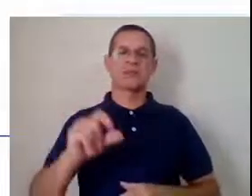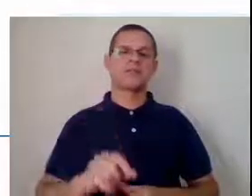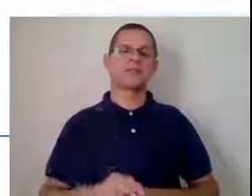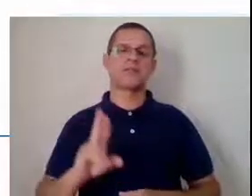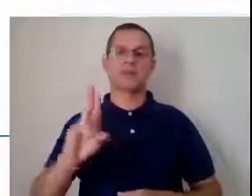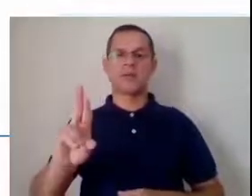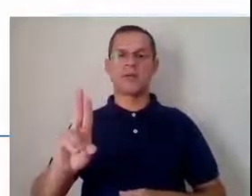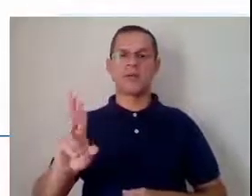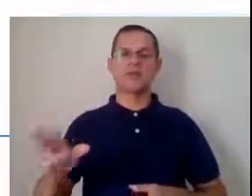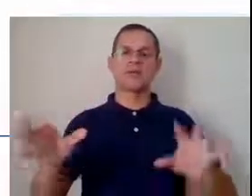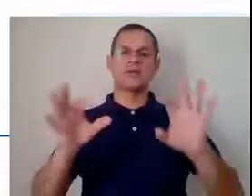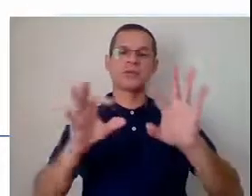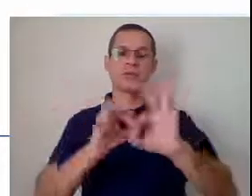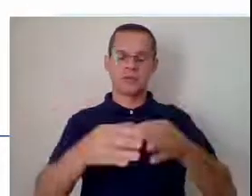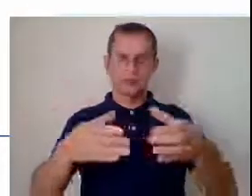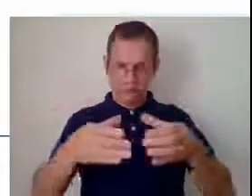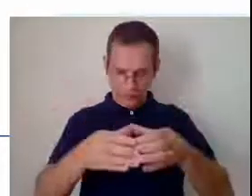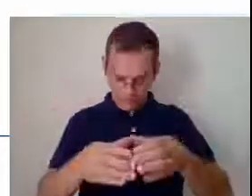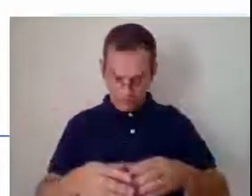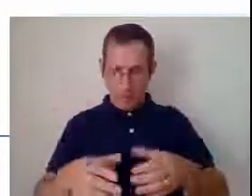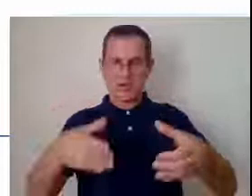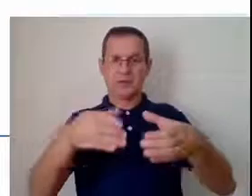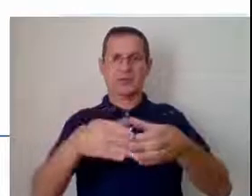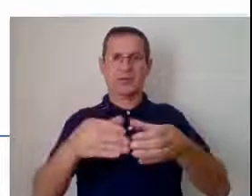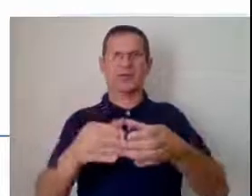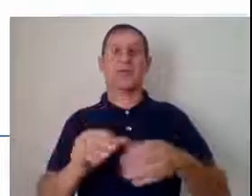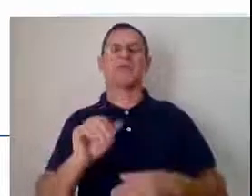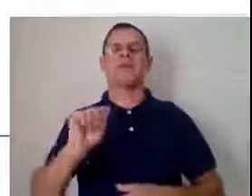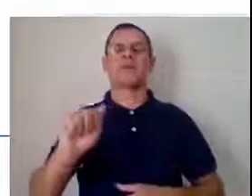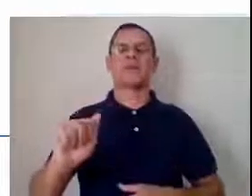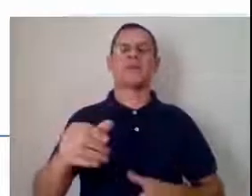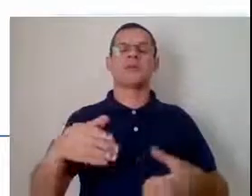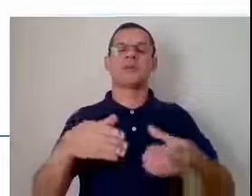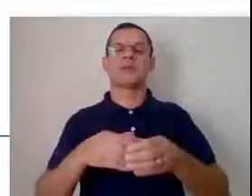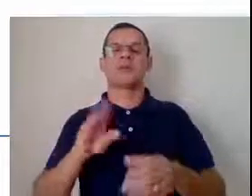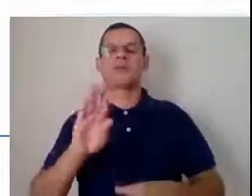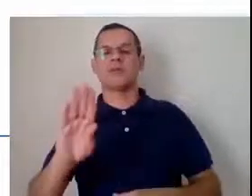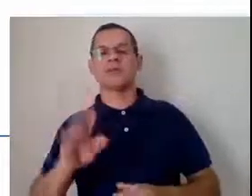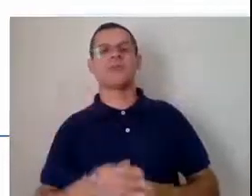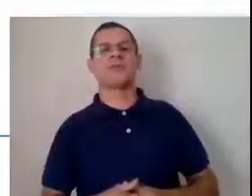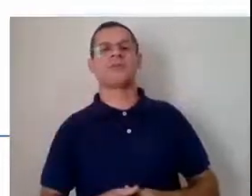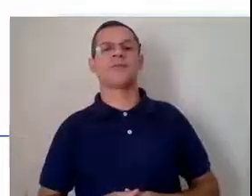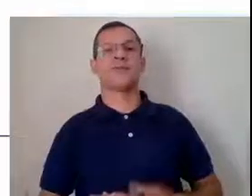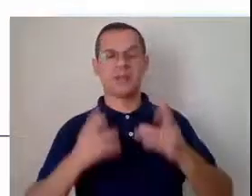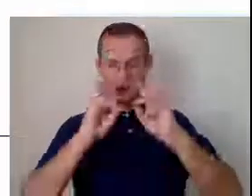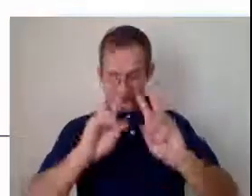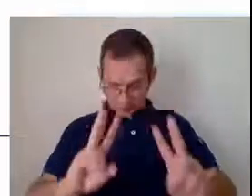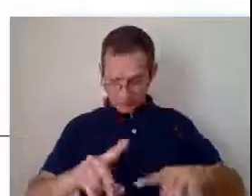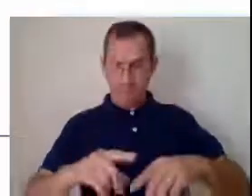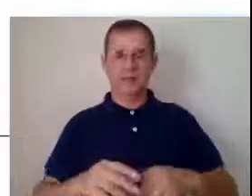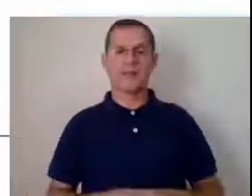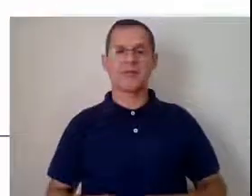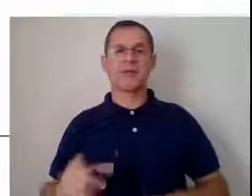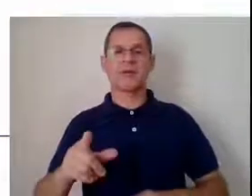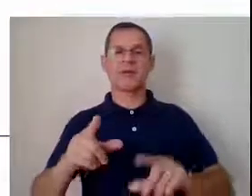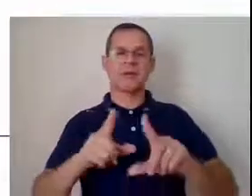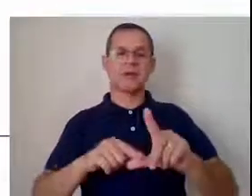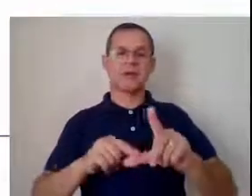Então, união de conjuntos. Dados os conjuntos A e o conjunto B. Vejam aqui,